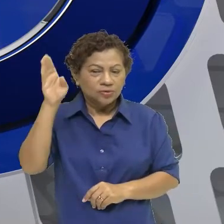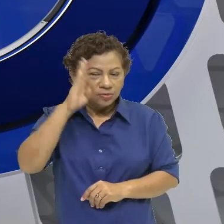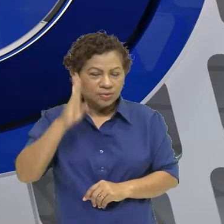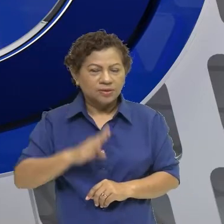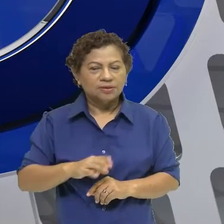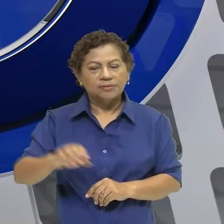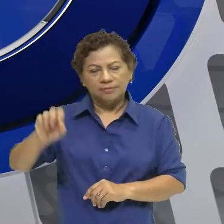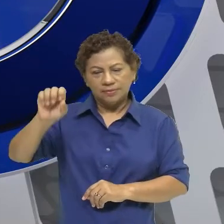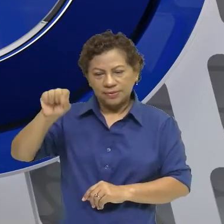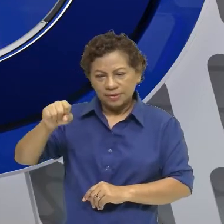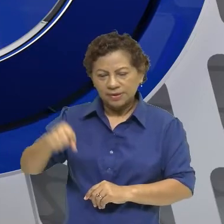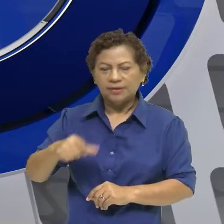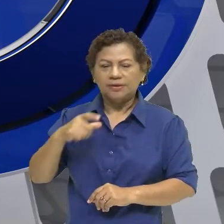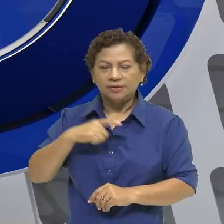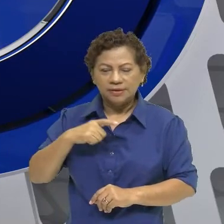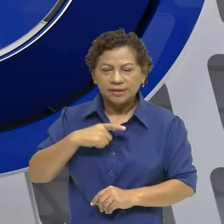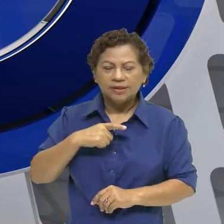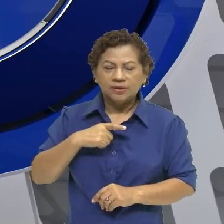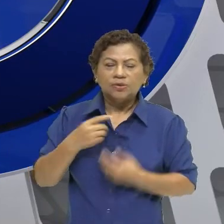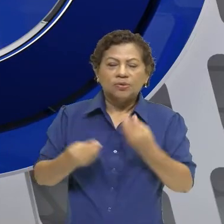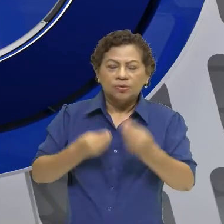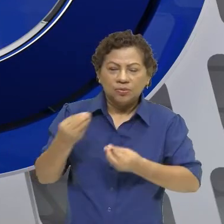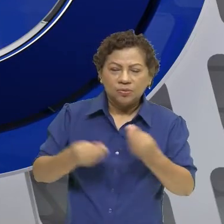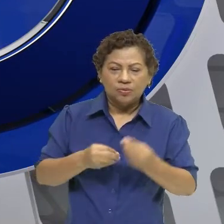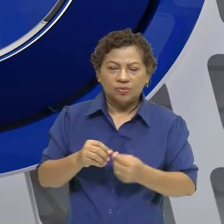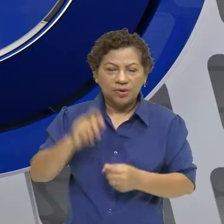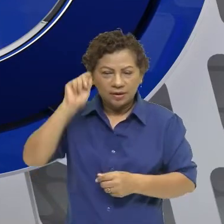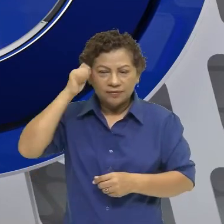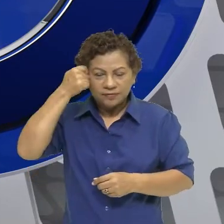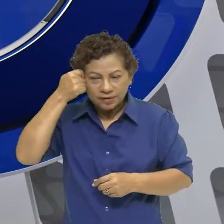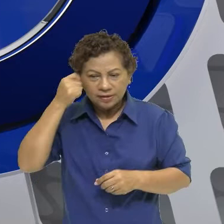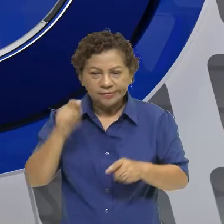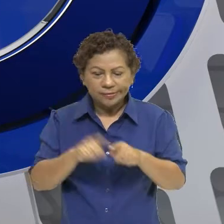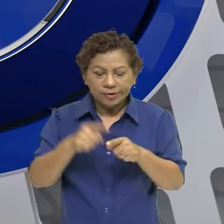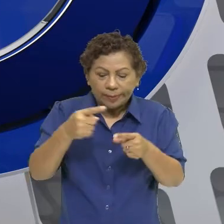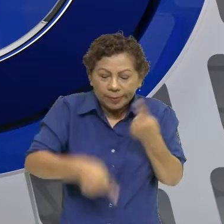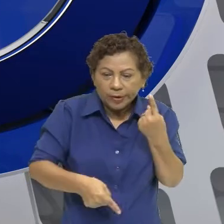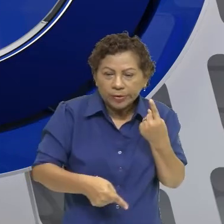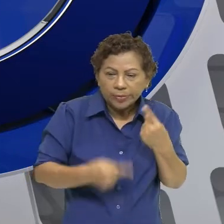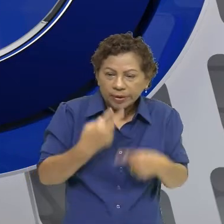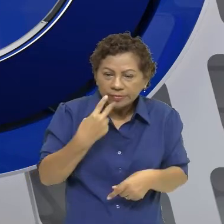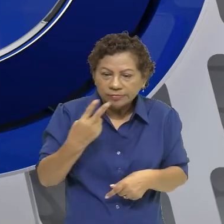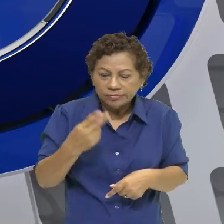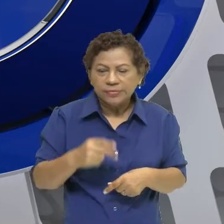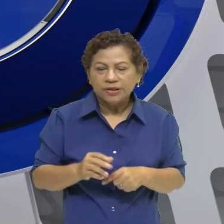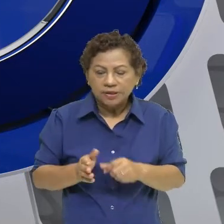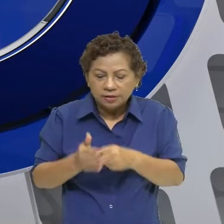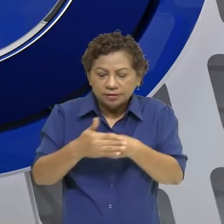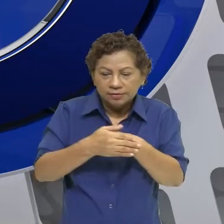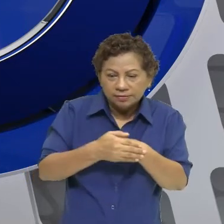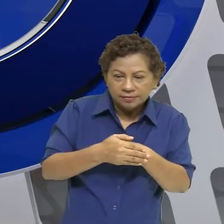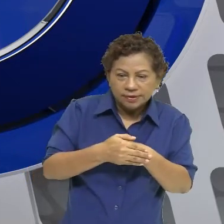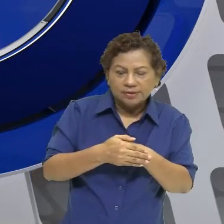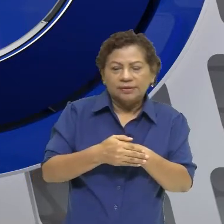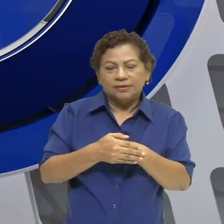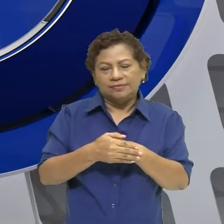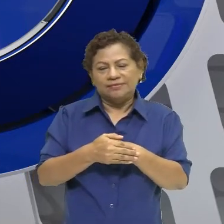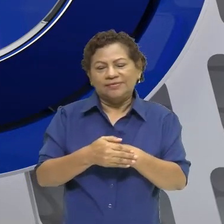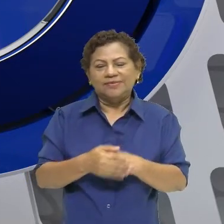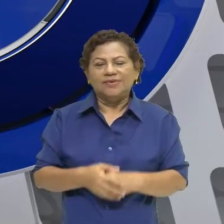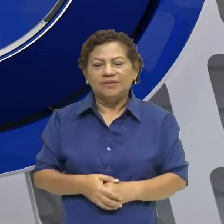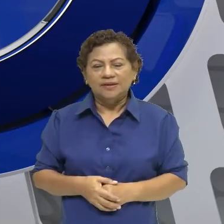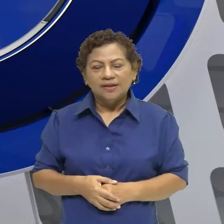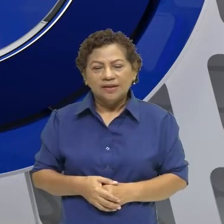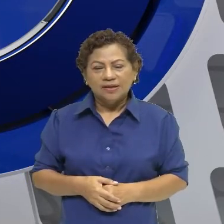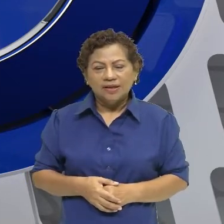tudo ali de uma forma camuflada, ela influenciou no que nós somos hoje. A gente viu a música,